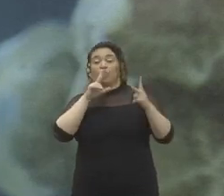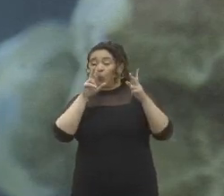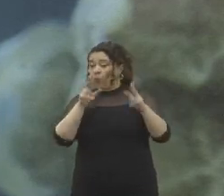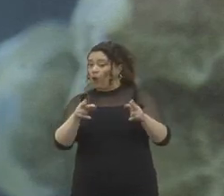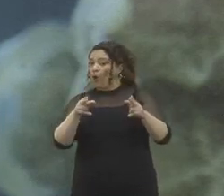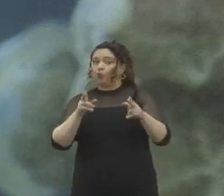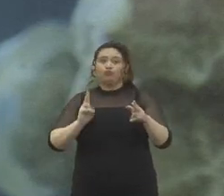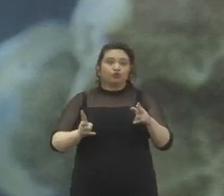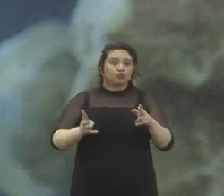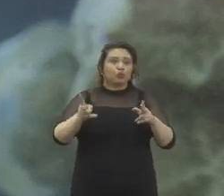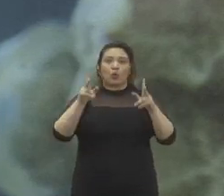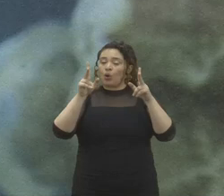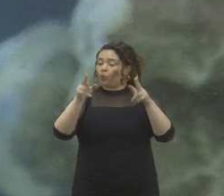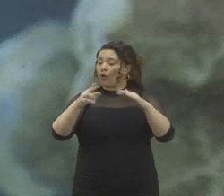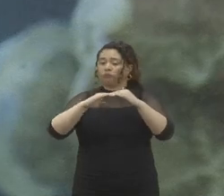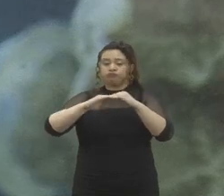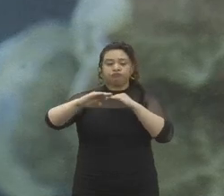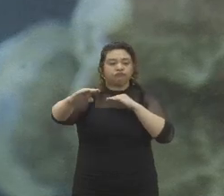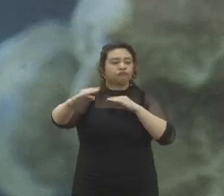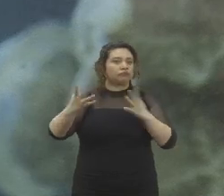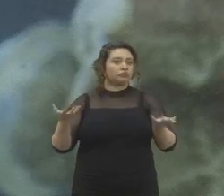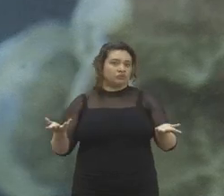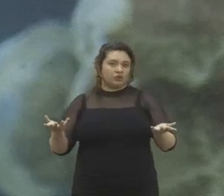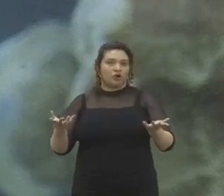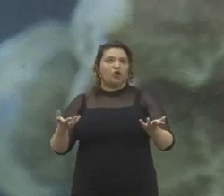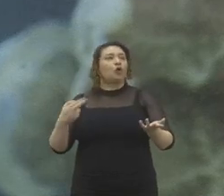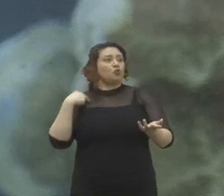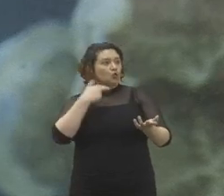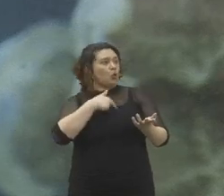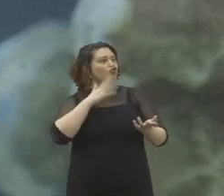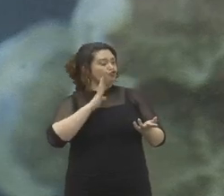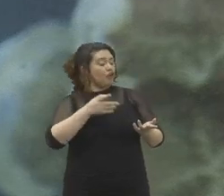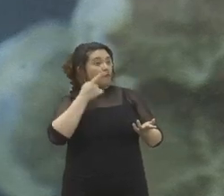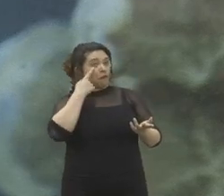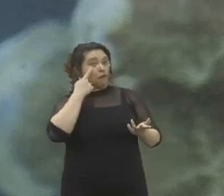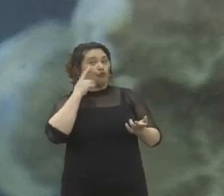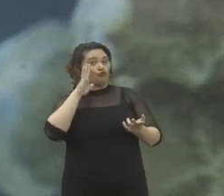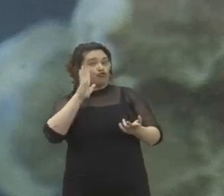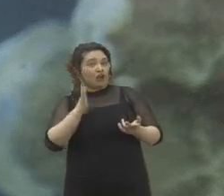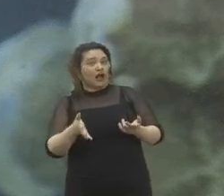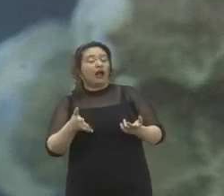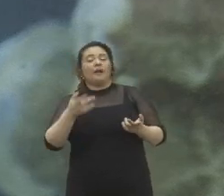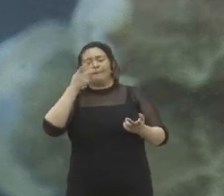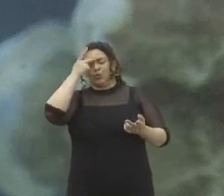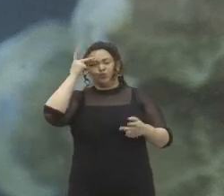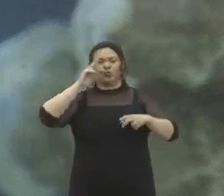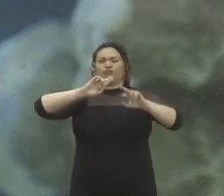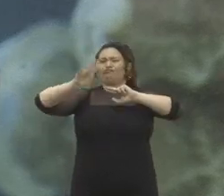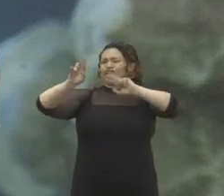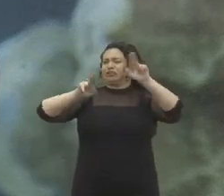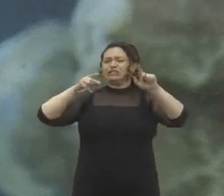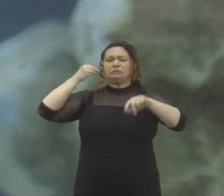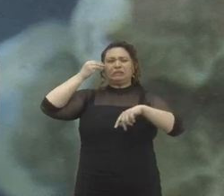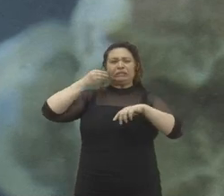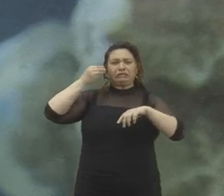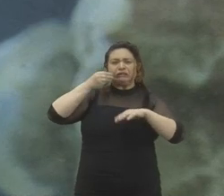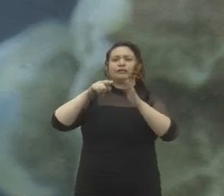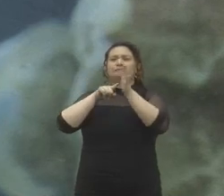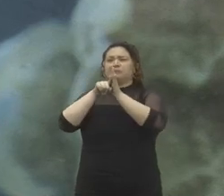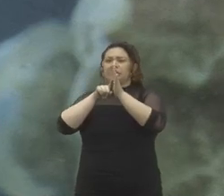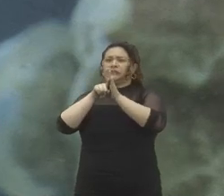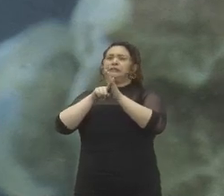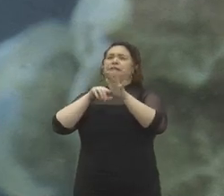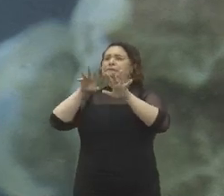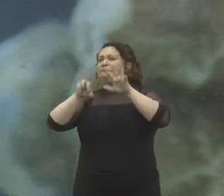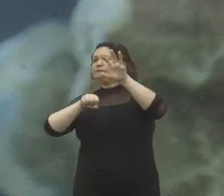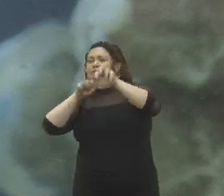né Eh nós todos aqui já ouvimos falar né dos dos grandes exploradores do ártico né que